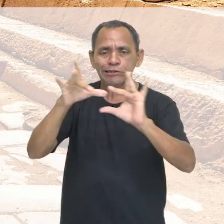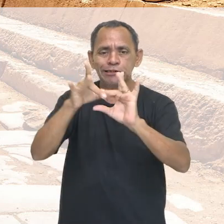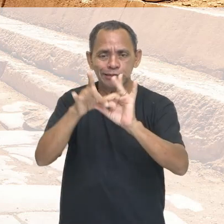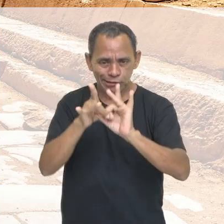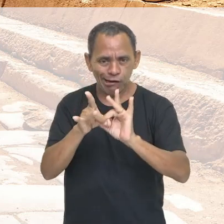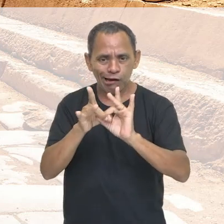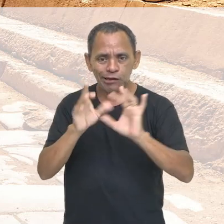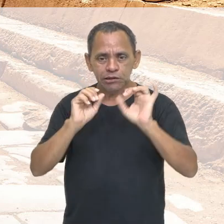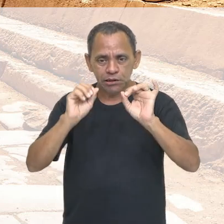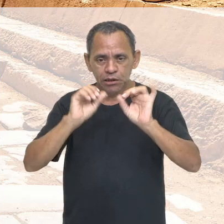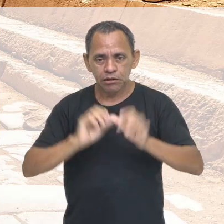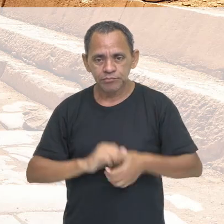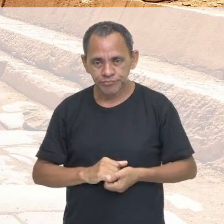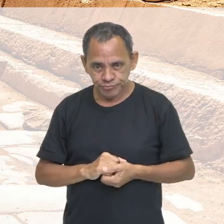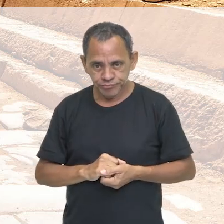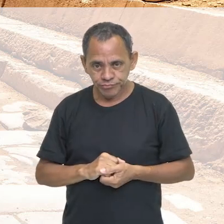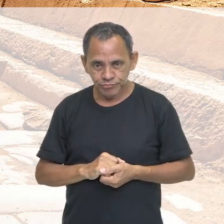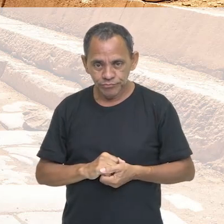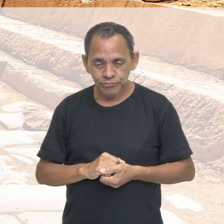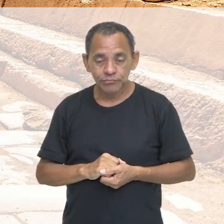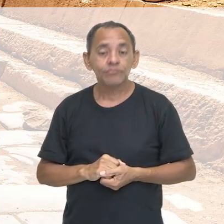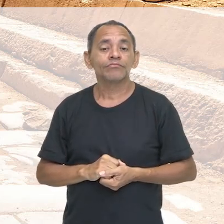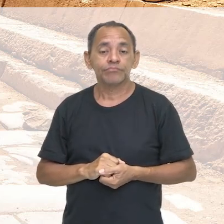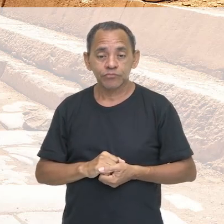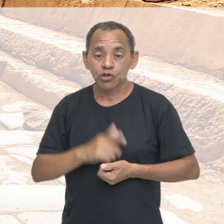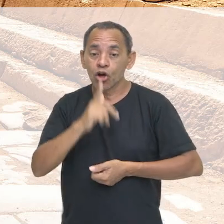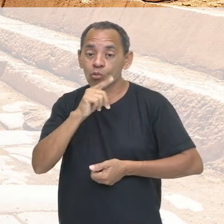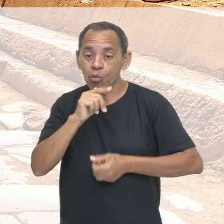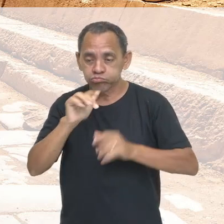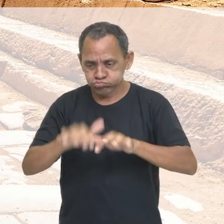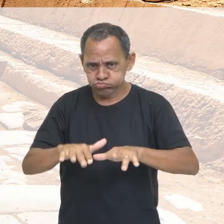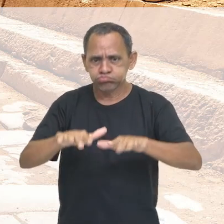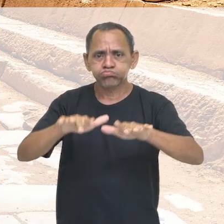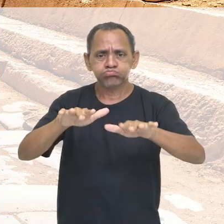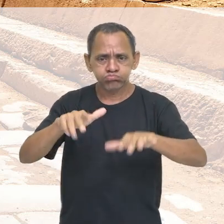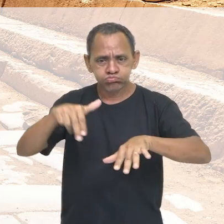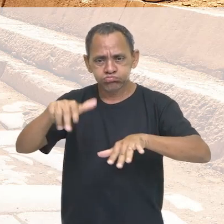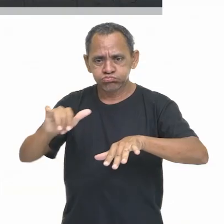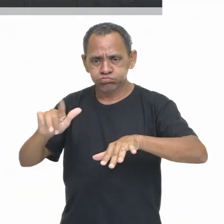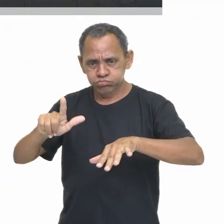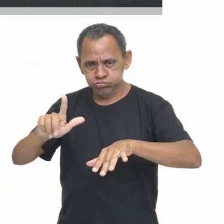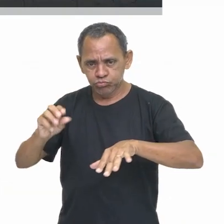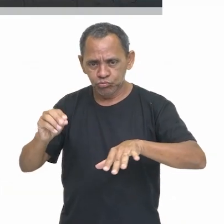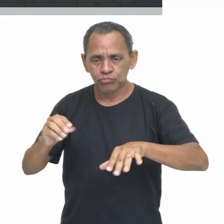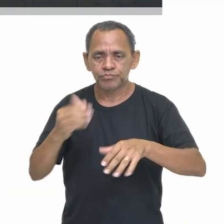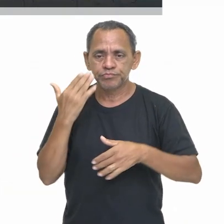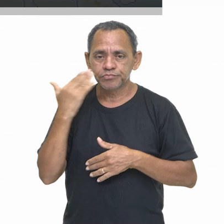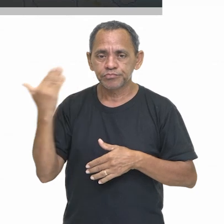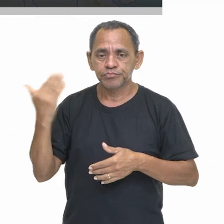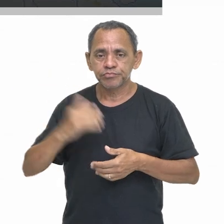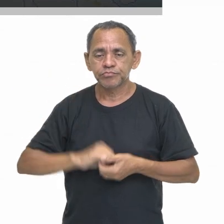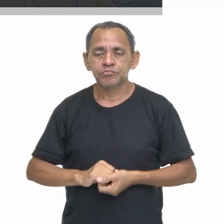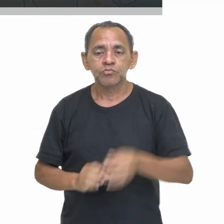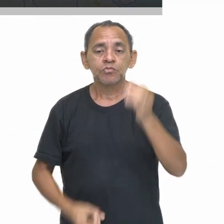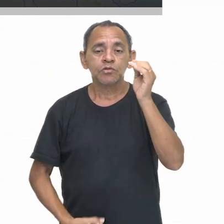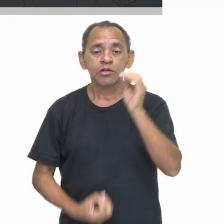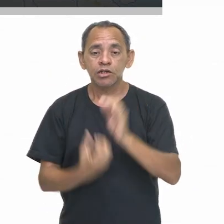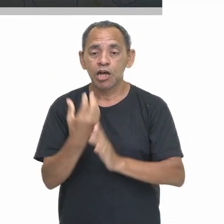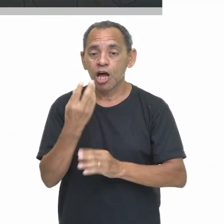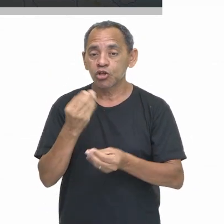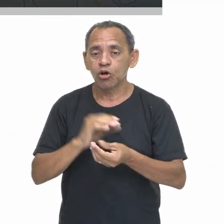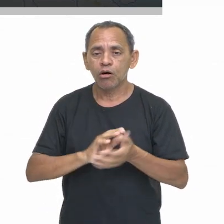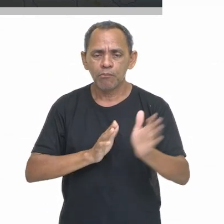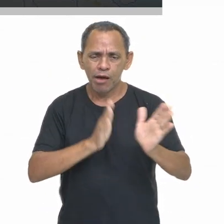estritamente ligadas ao Rio Nilo, tá bom? Olha só. Surgiu por volta